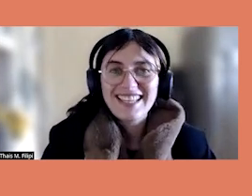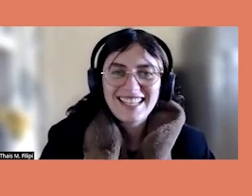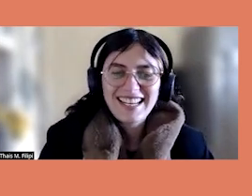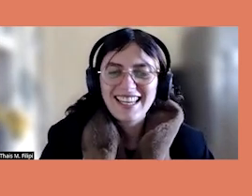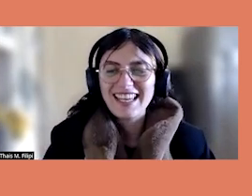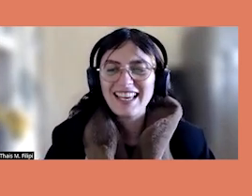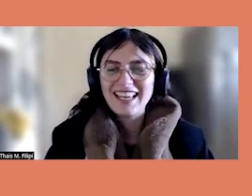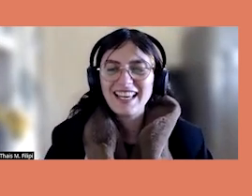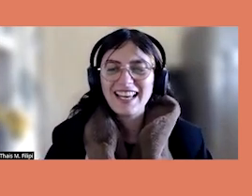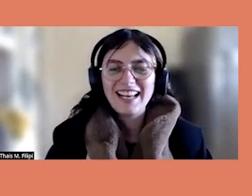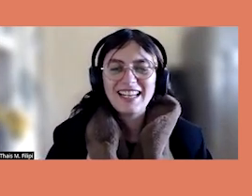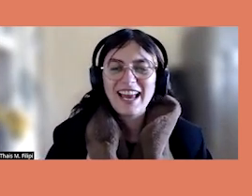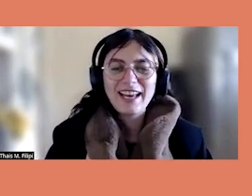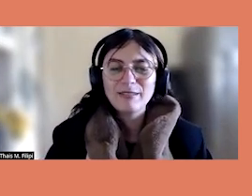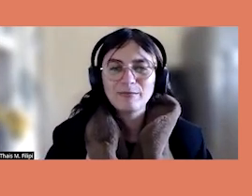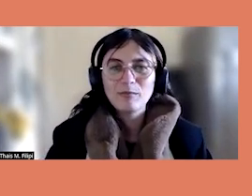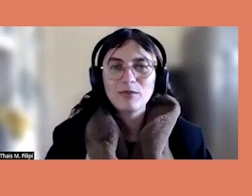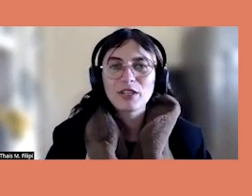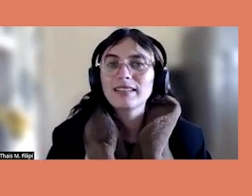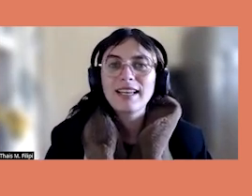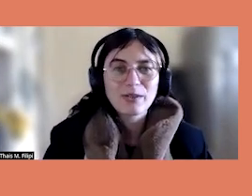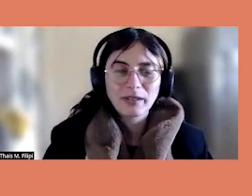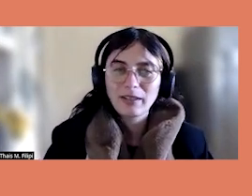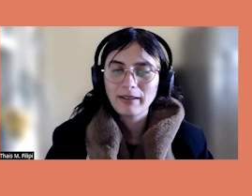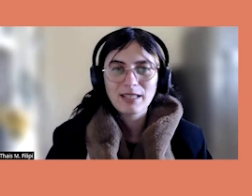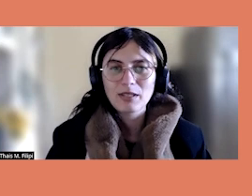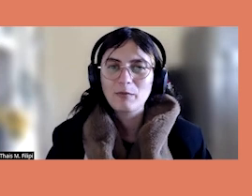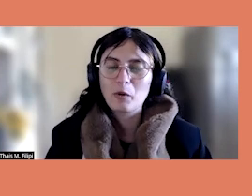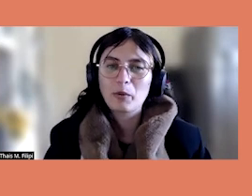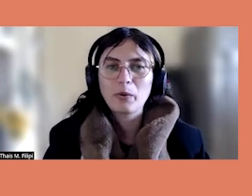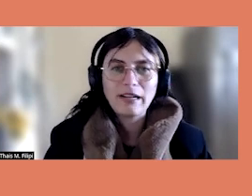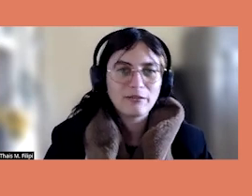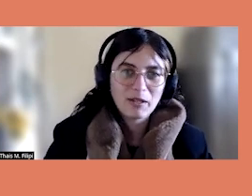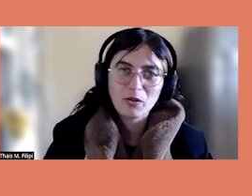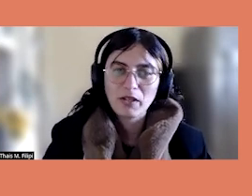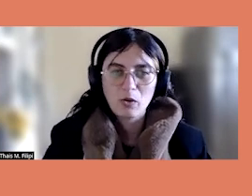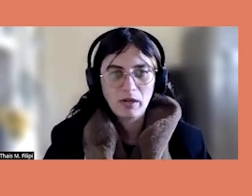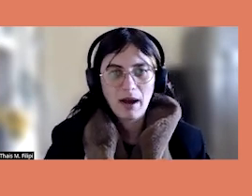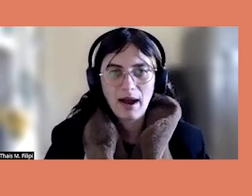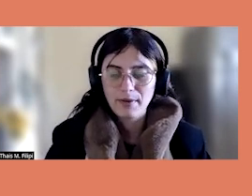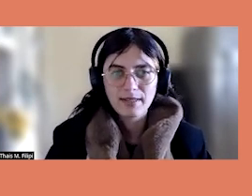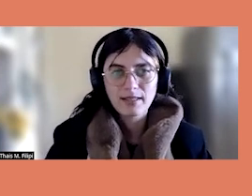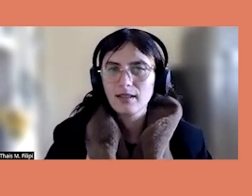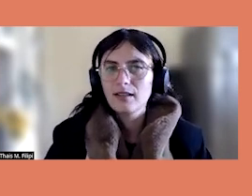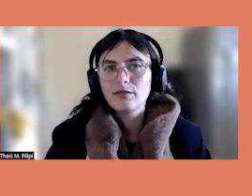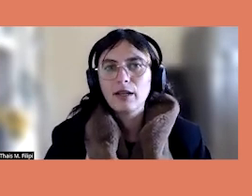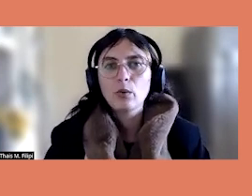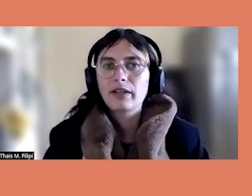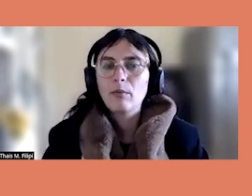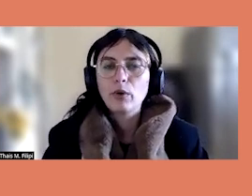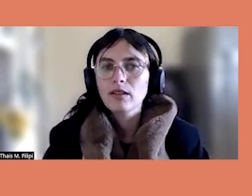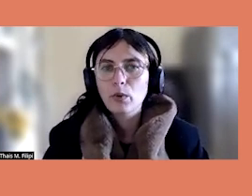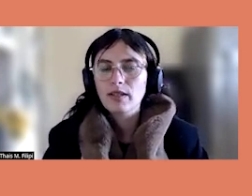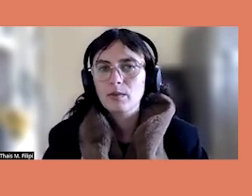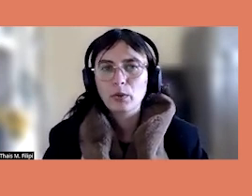da Esri, que ele é gigantesco, né? Então, até se você for procurar informações sobre mapas, vai